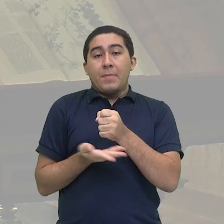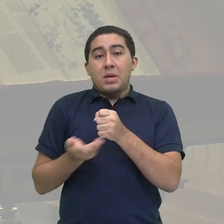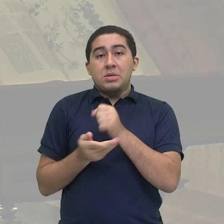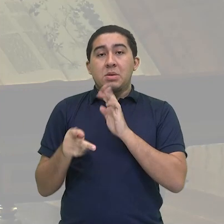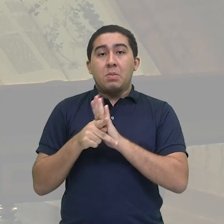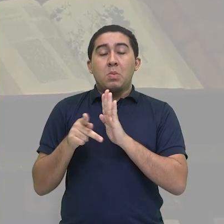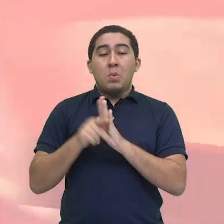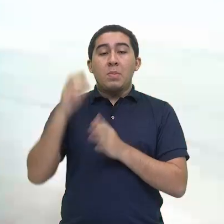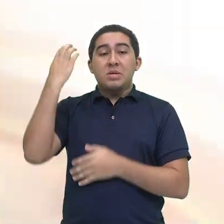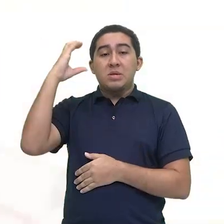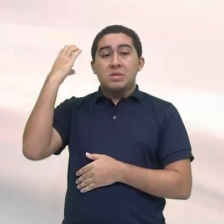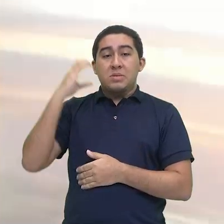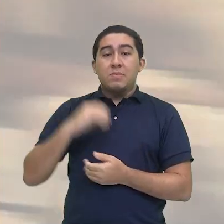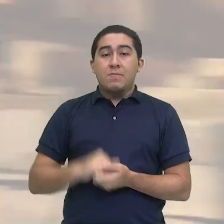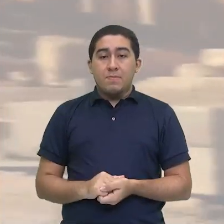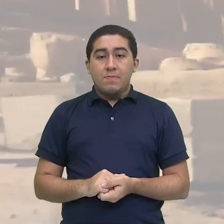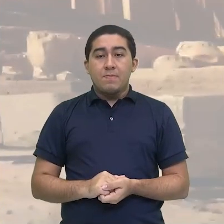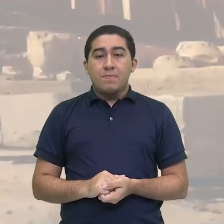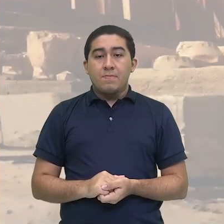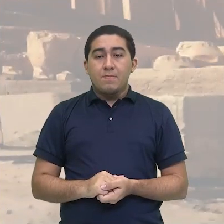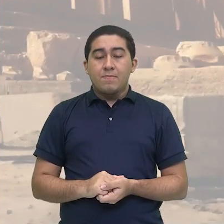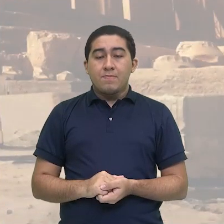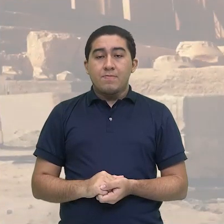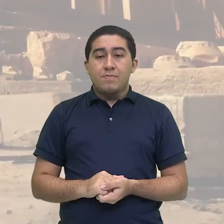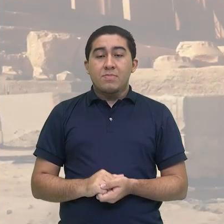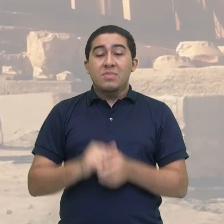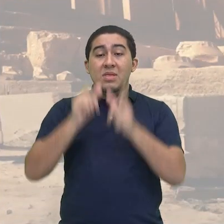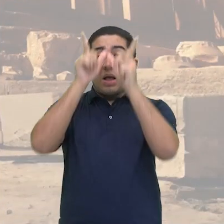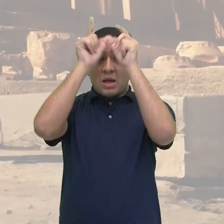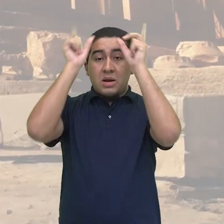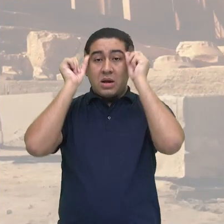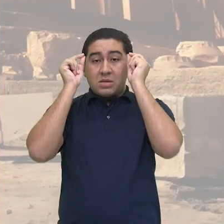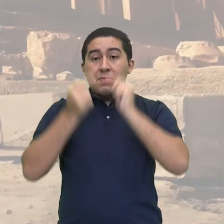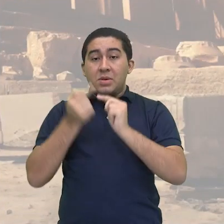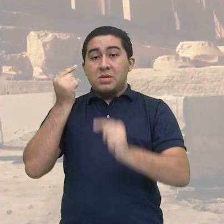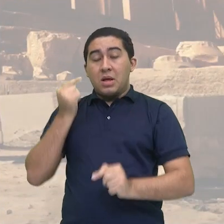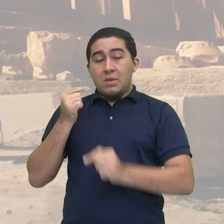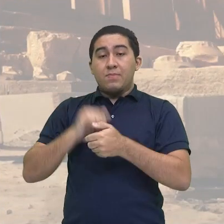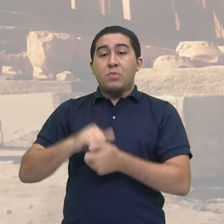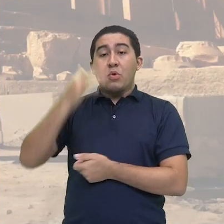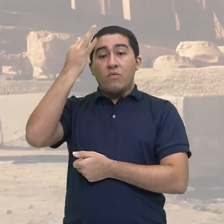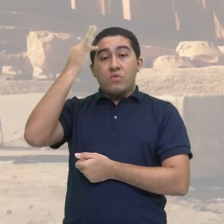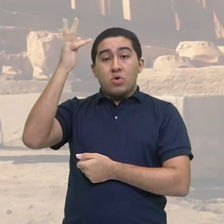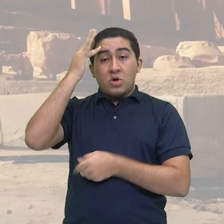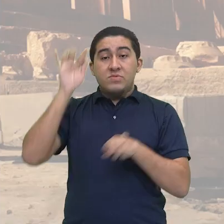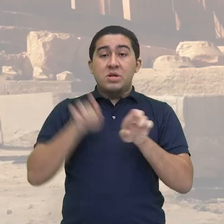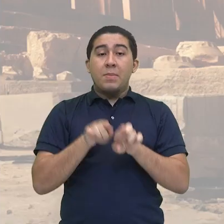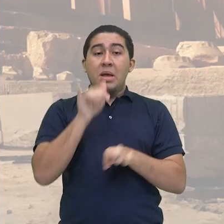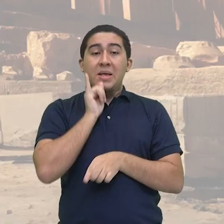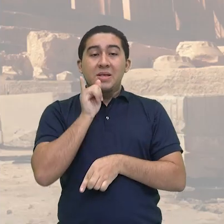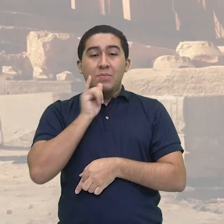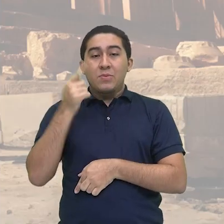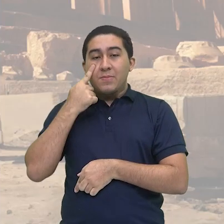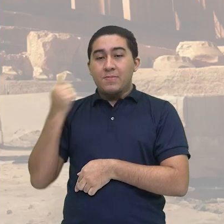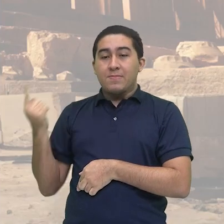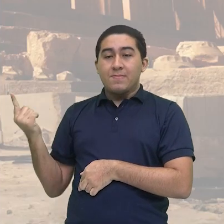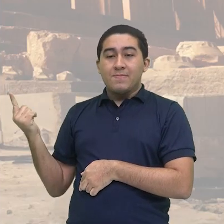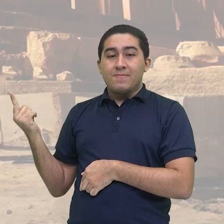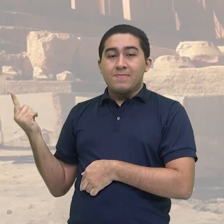ciência da química. Na Grécia Antiga, filósofos como Demócrito